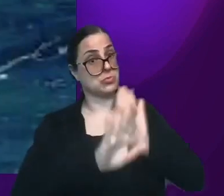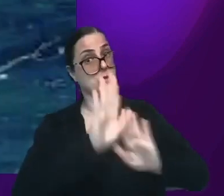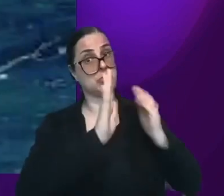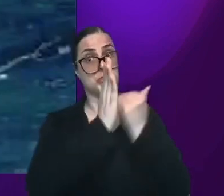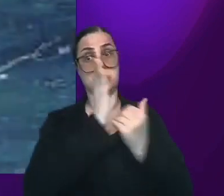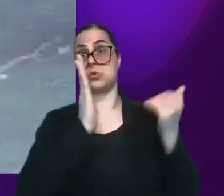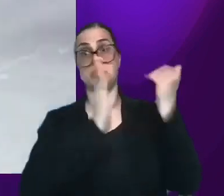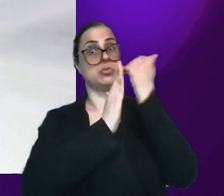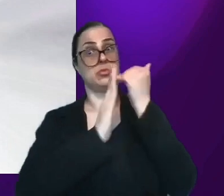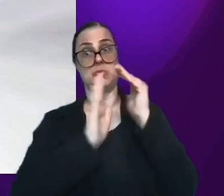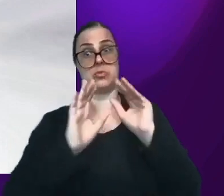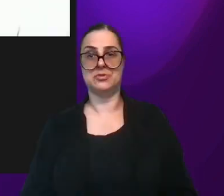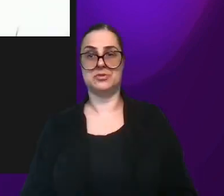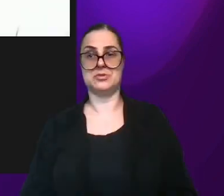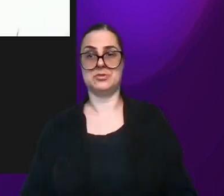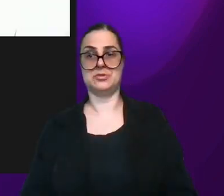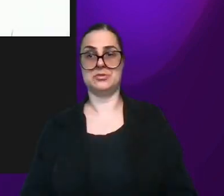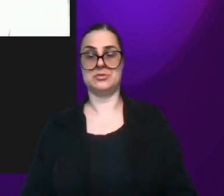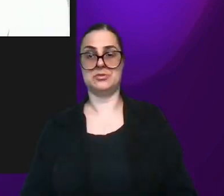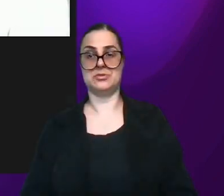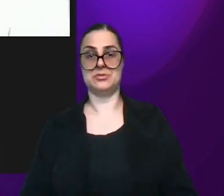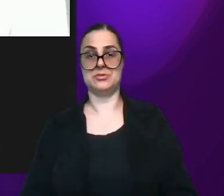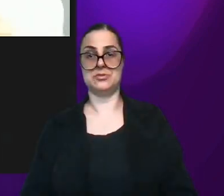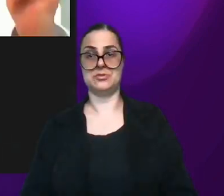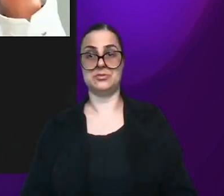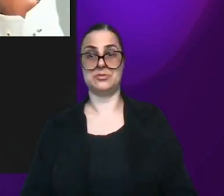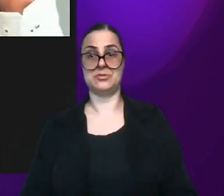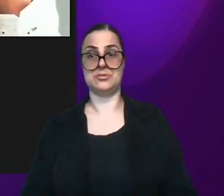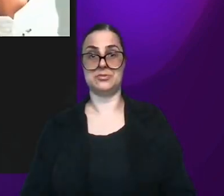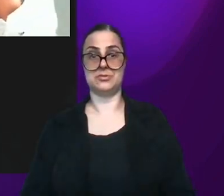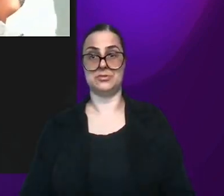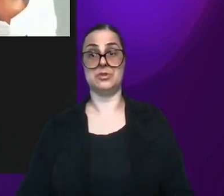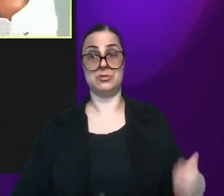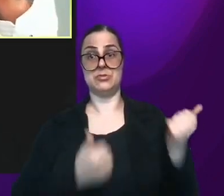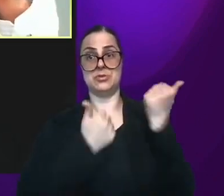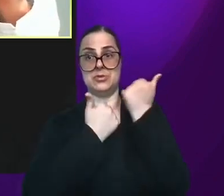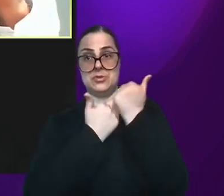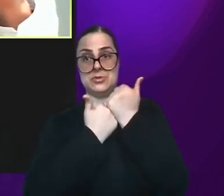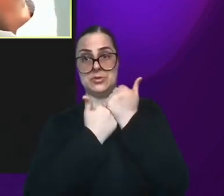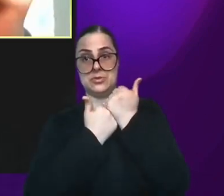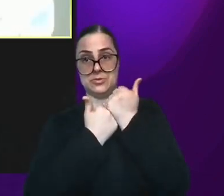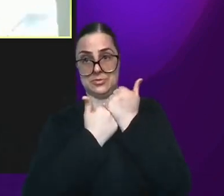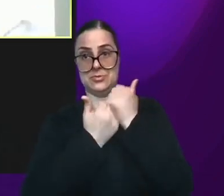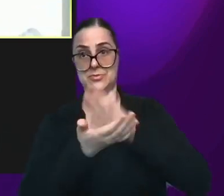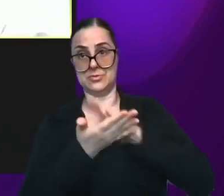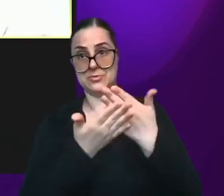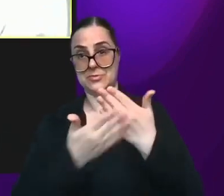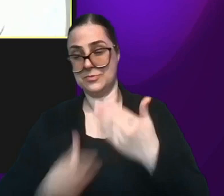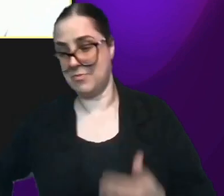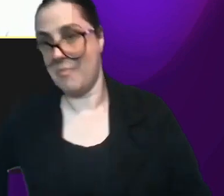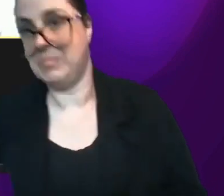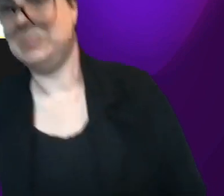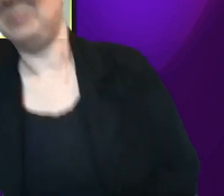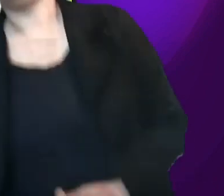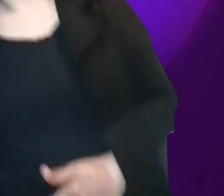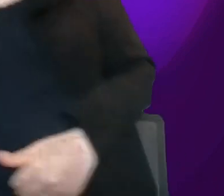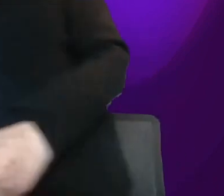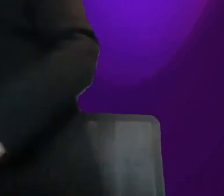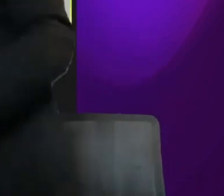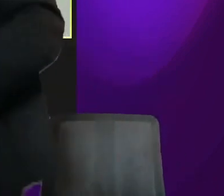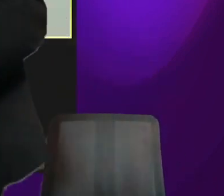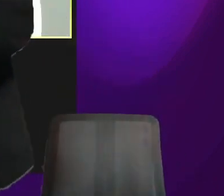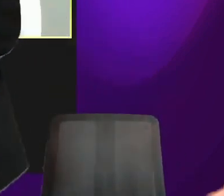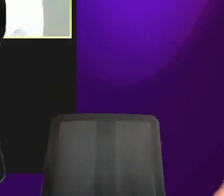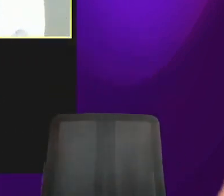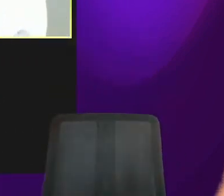Era isso que eu queria falar. Obrigado. Gostaria de agradecer ao Dr. Eduardo Cantoni Rosa a sua excelente